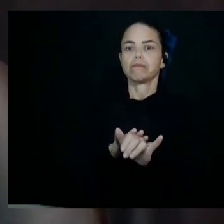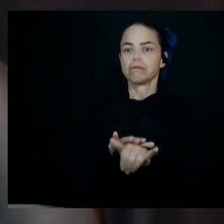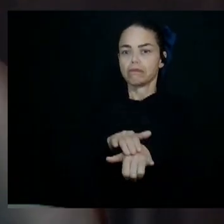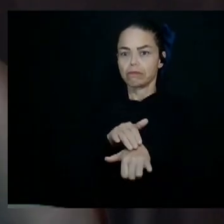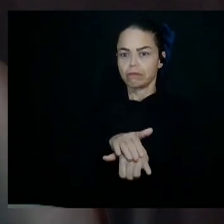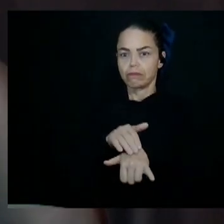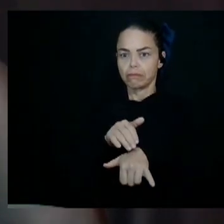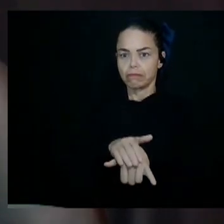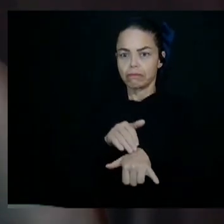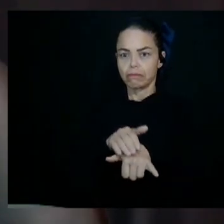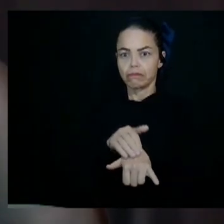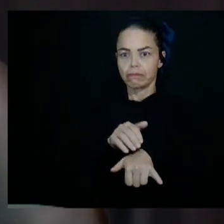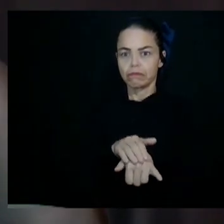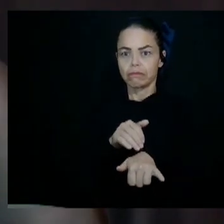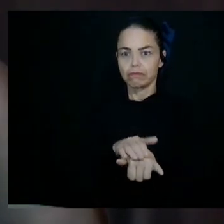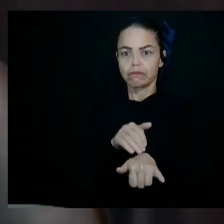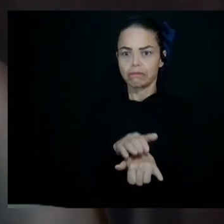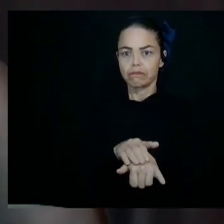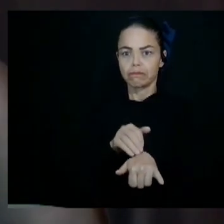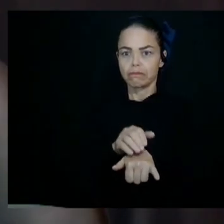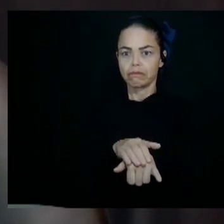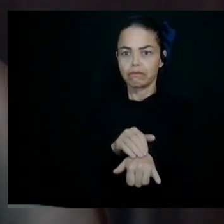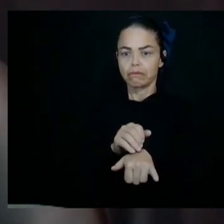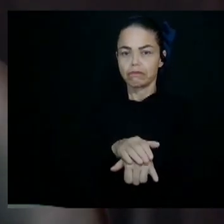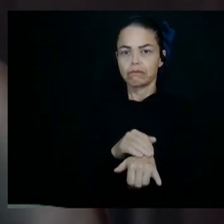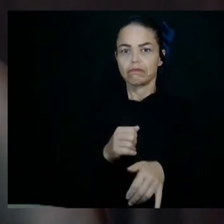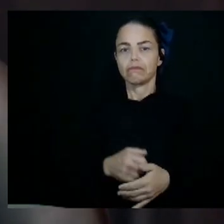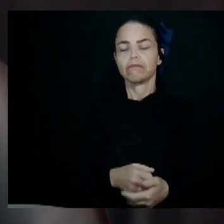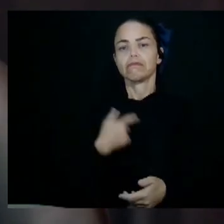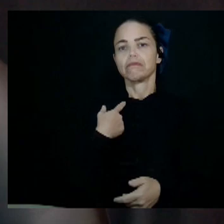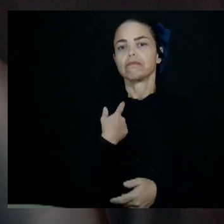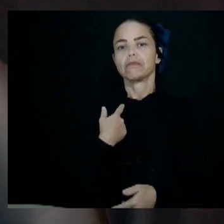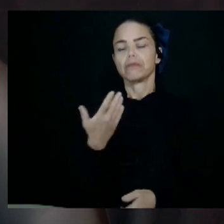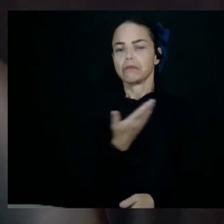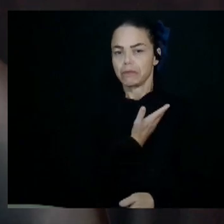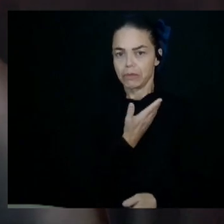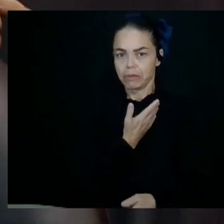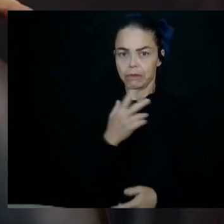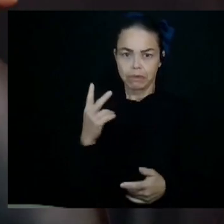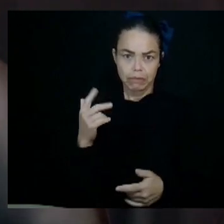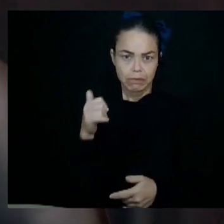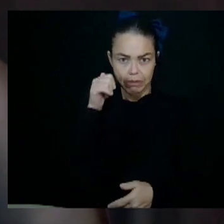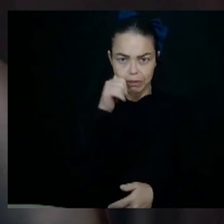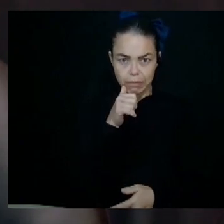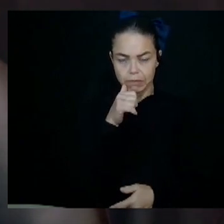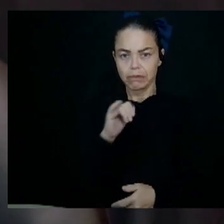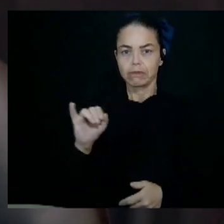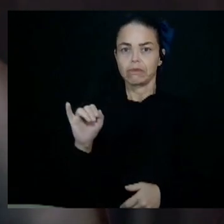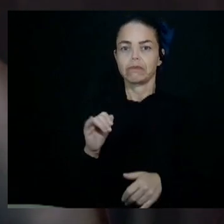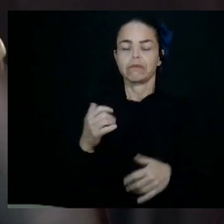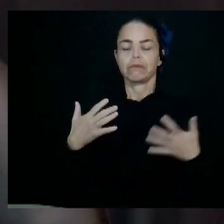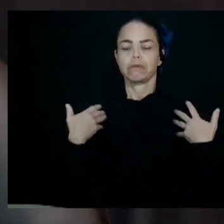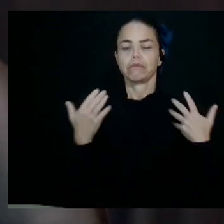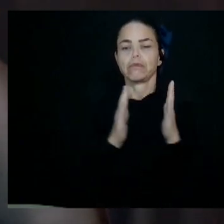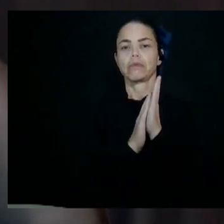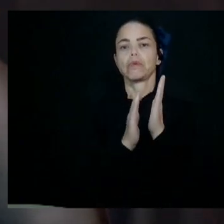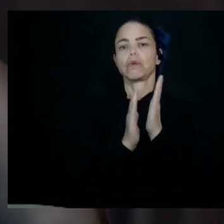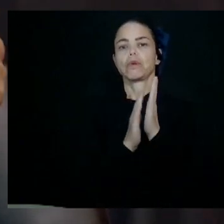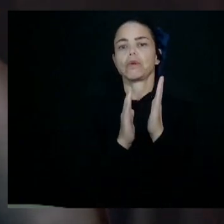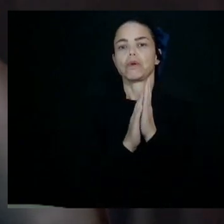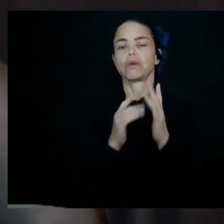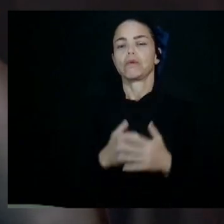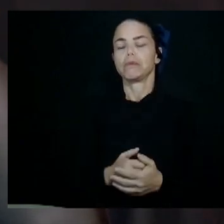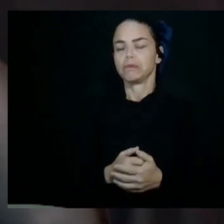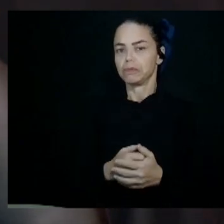também. Essa mesma amiga, quando eu fui no aniversário dela, alguns anos atrás, a